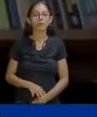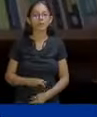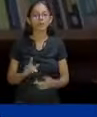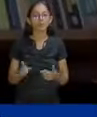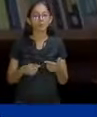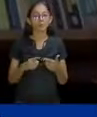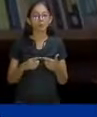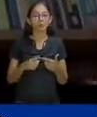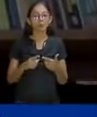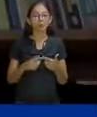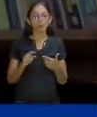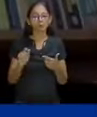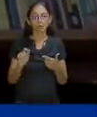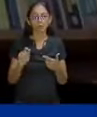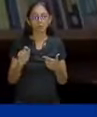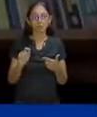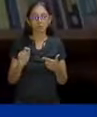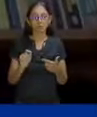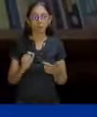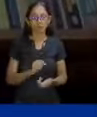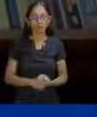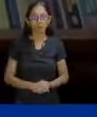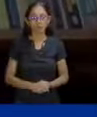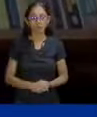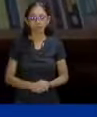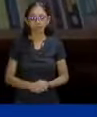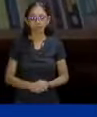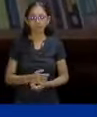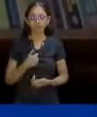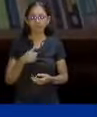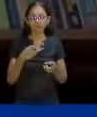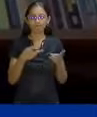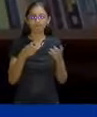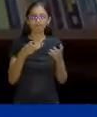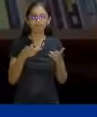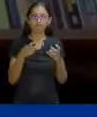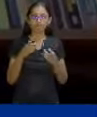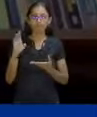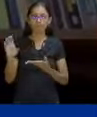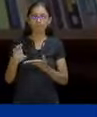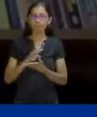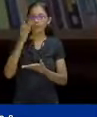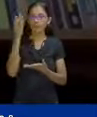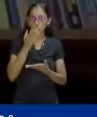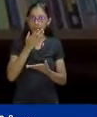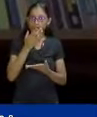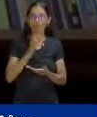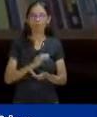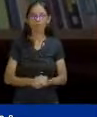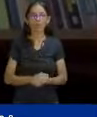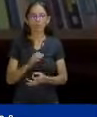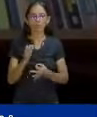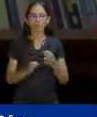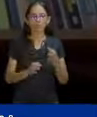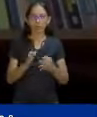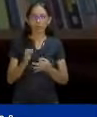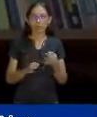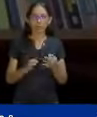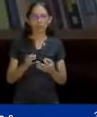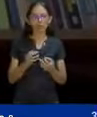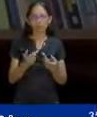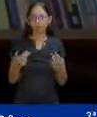outro ponto que tive o cuidado de verificar a prestação de contas, o julgamento dos demais